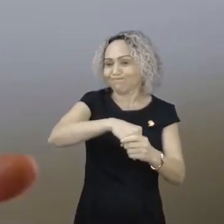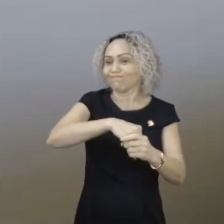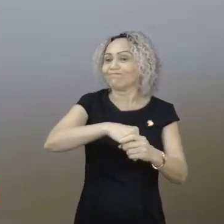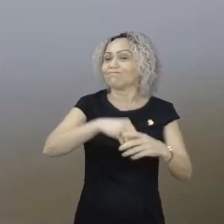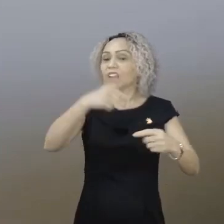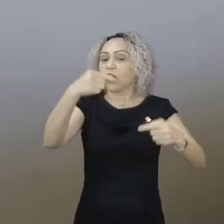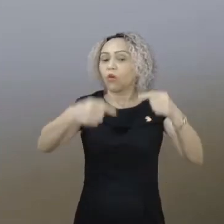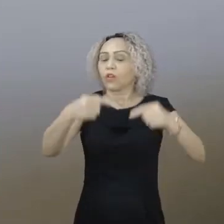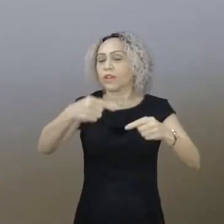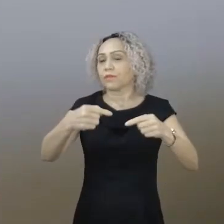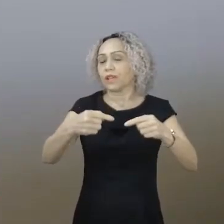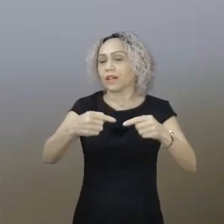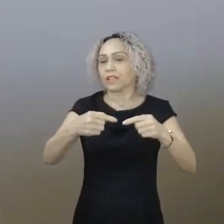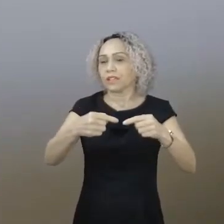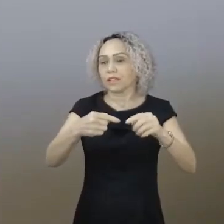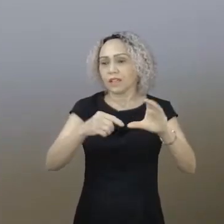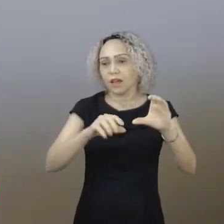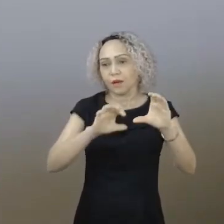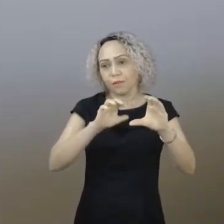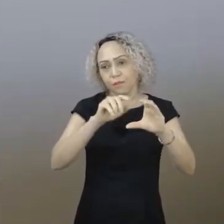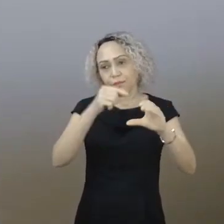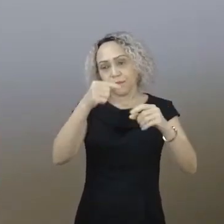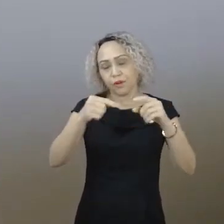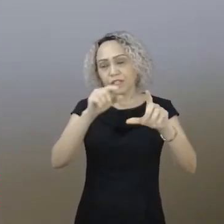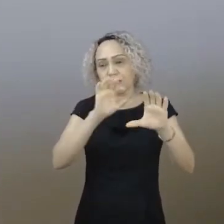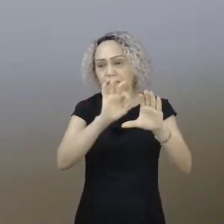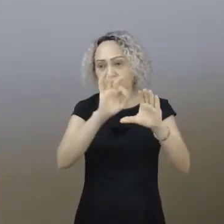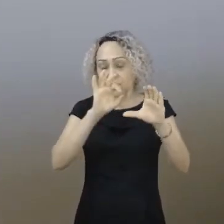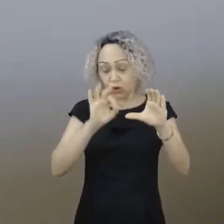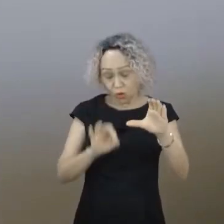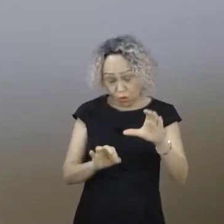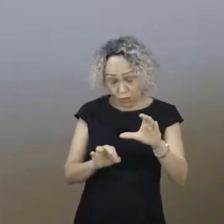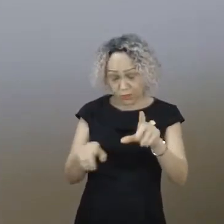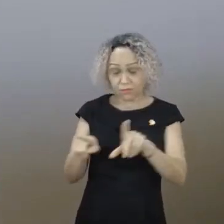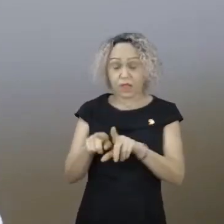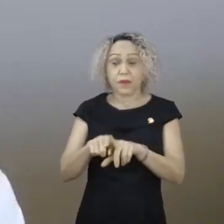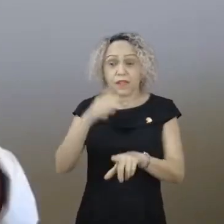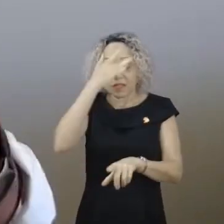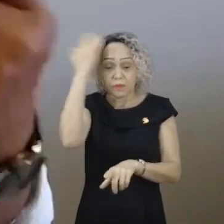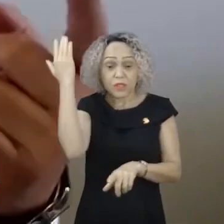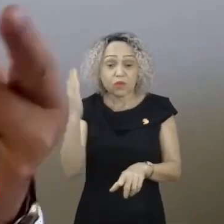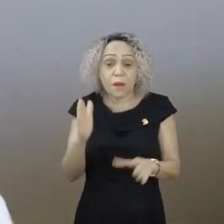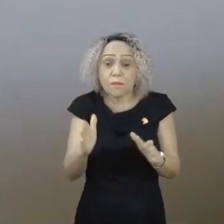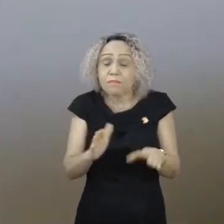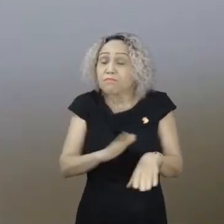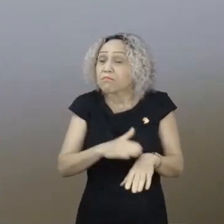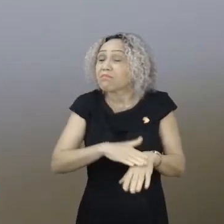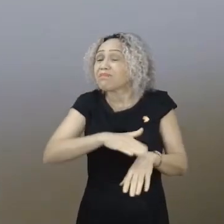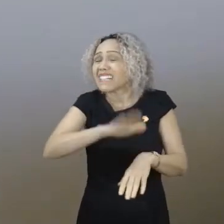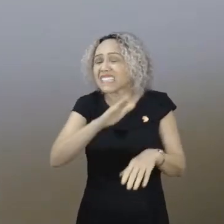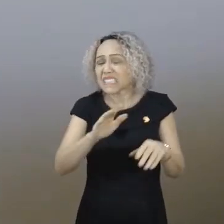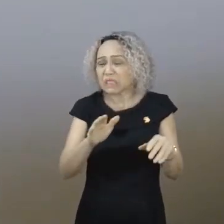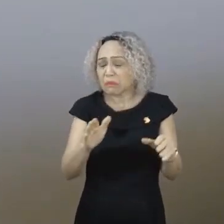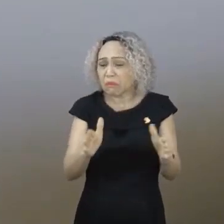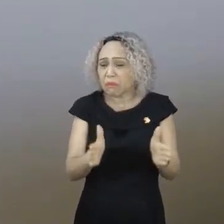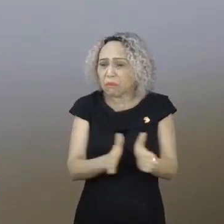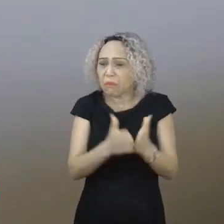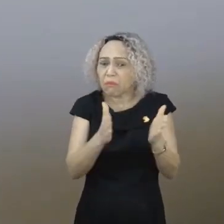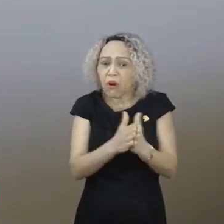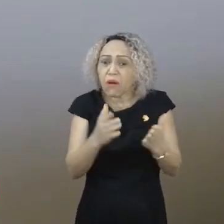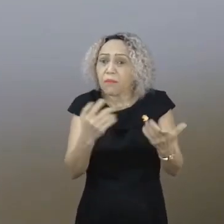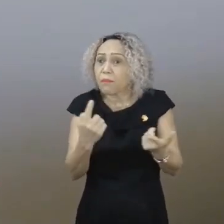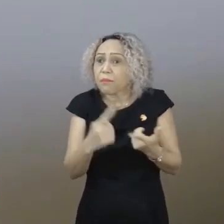do que nunca para os mais pobres, né? Onde a renda per capita, porque é toda a família, não